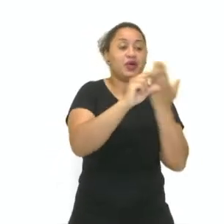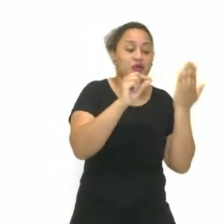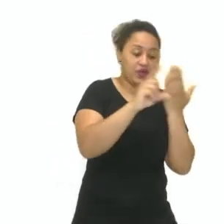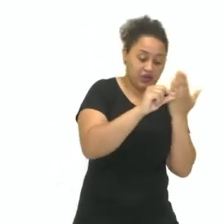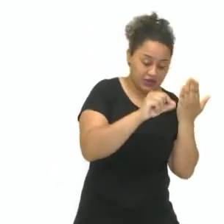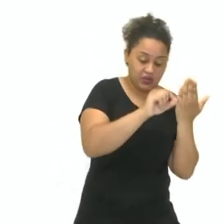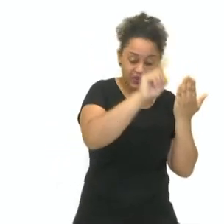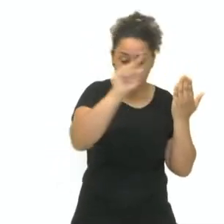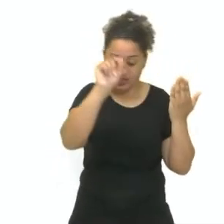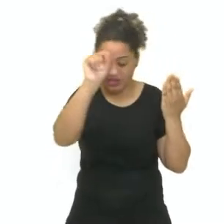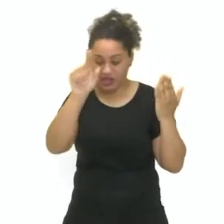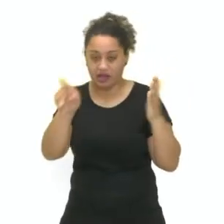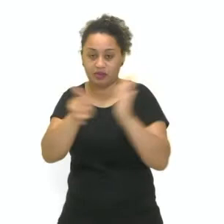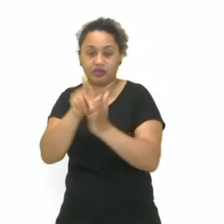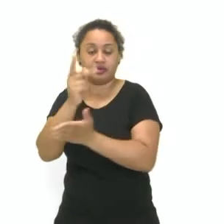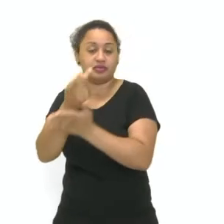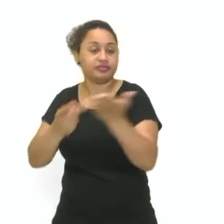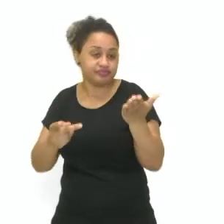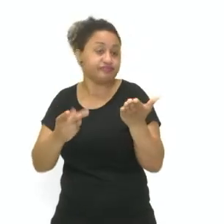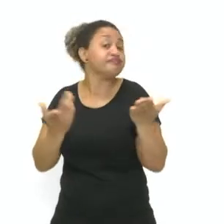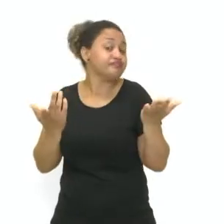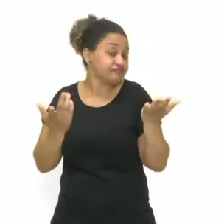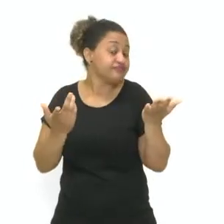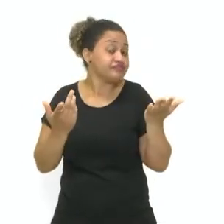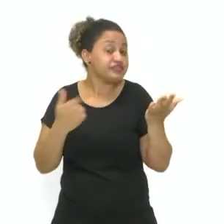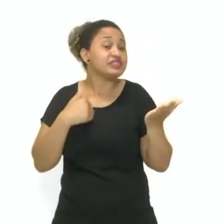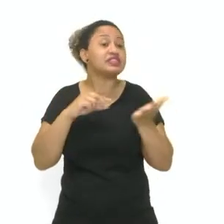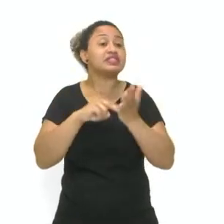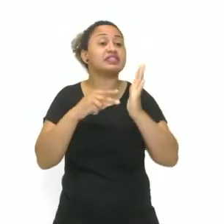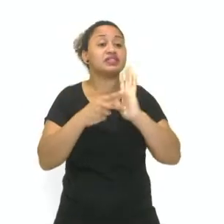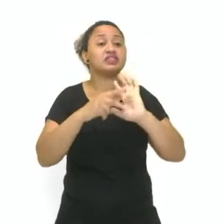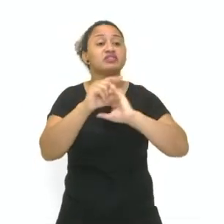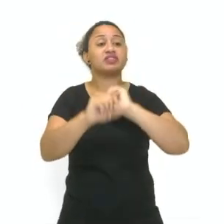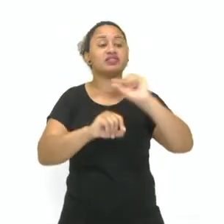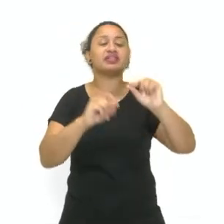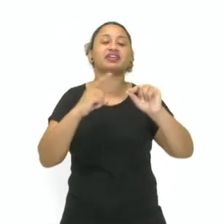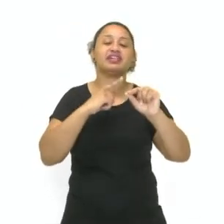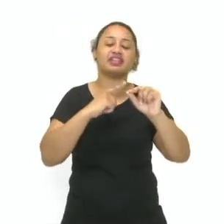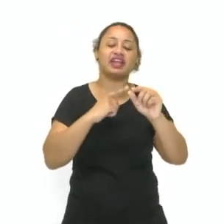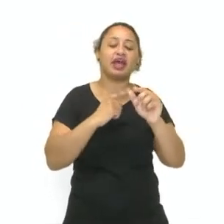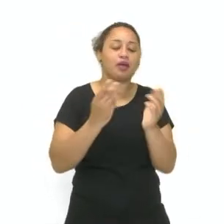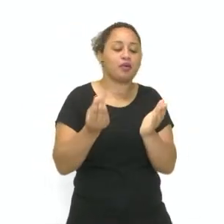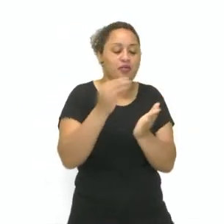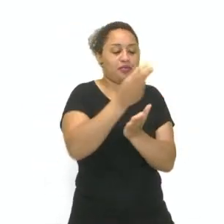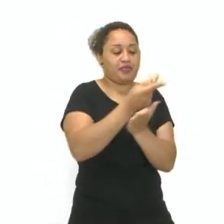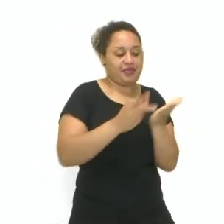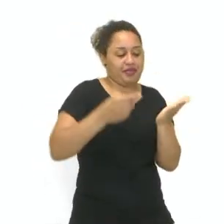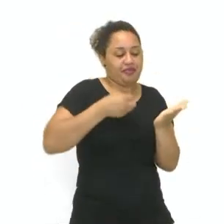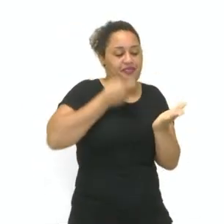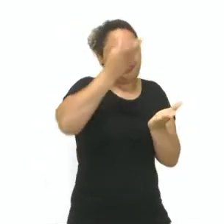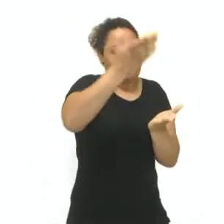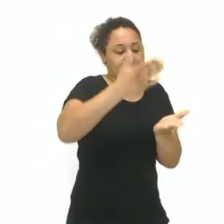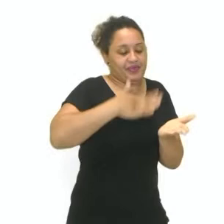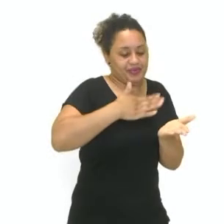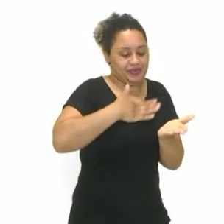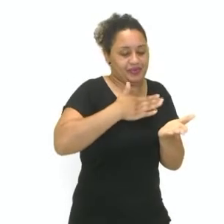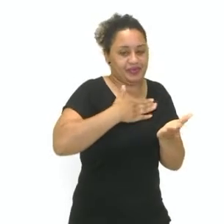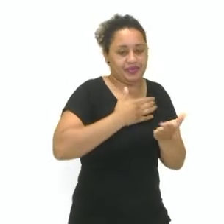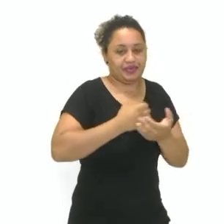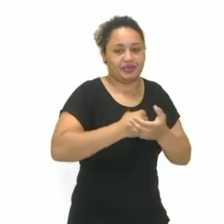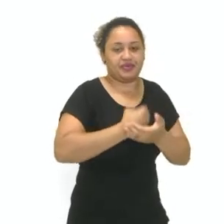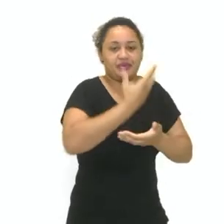o eu lírico, conferindo o quê? Um caráter autobiográfico ao poema. Na crônica, ele